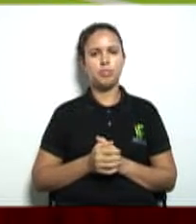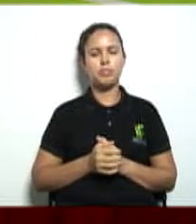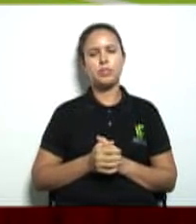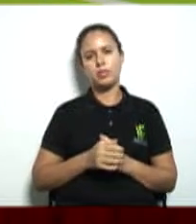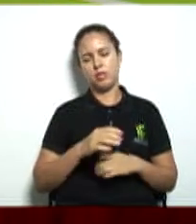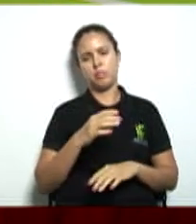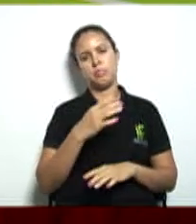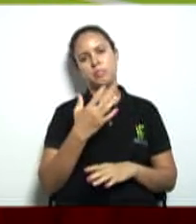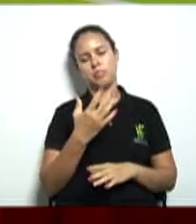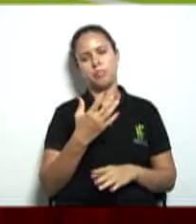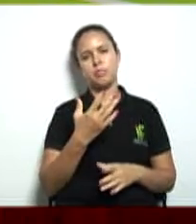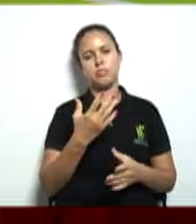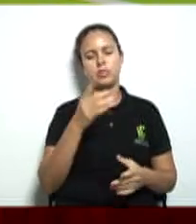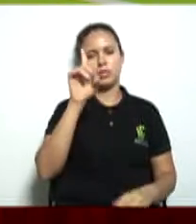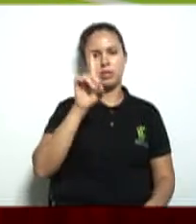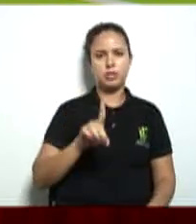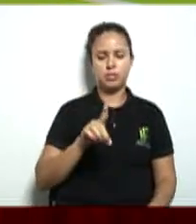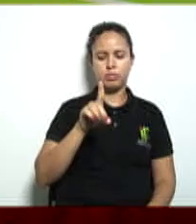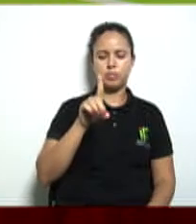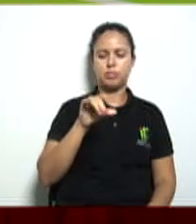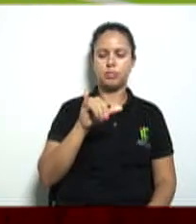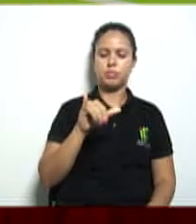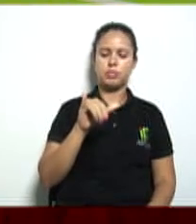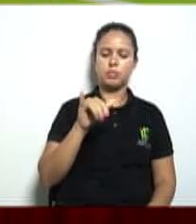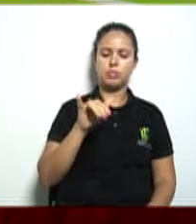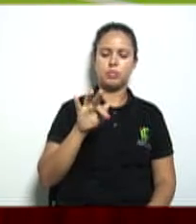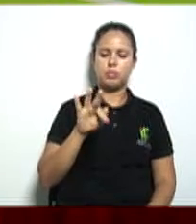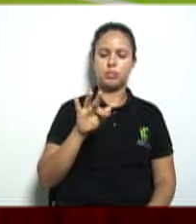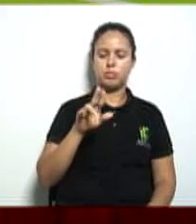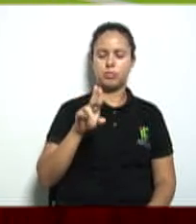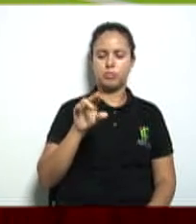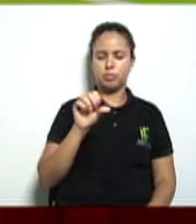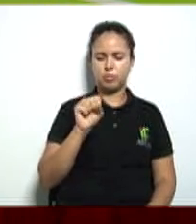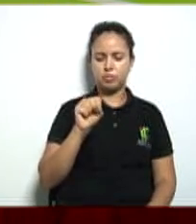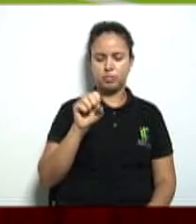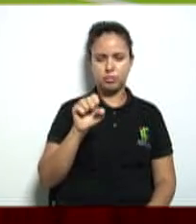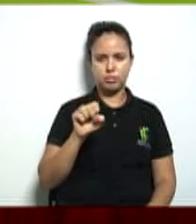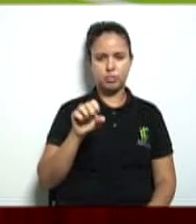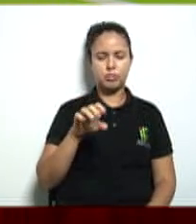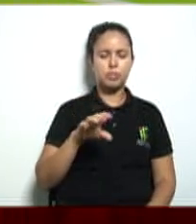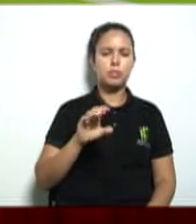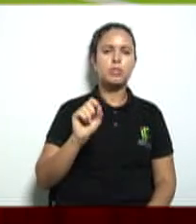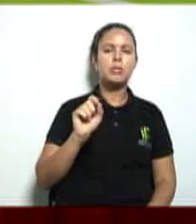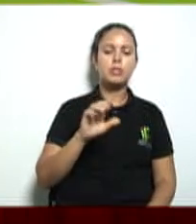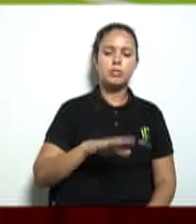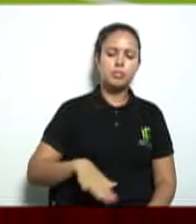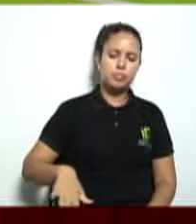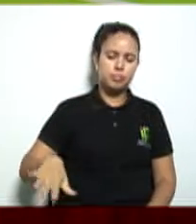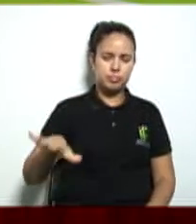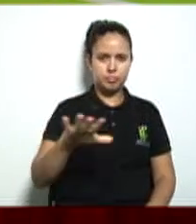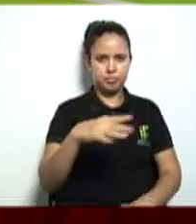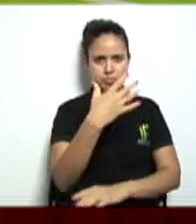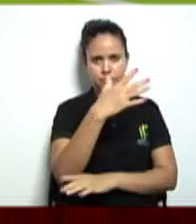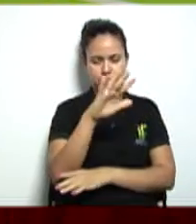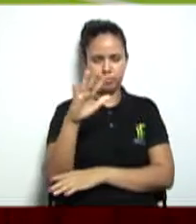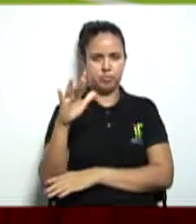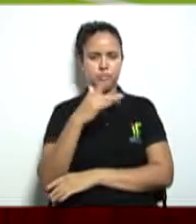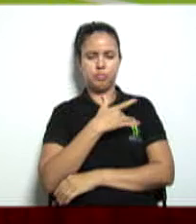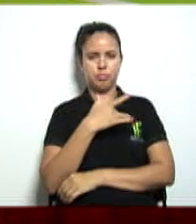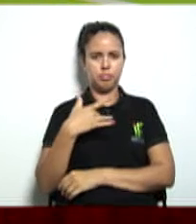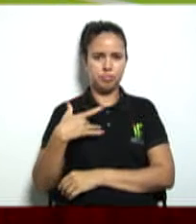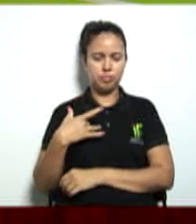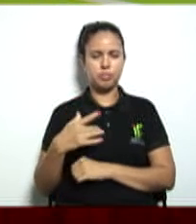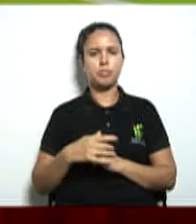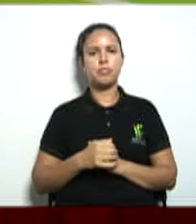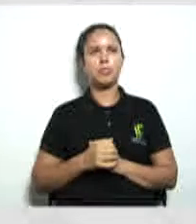ambiente sadio, né? Que também, inclusive, está lá no artigo 225 da Constituição Federal. Vamos lá para a